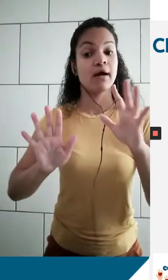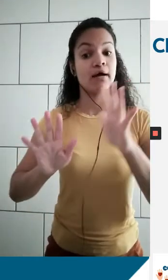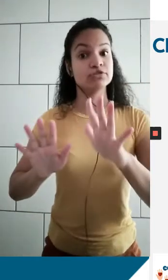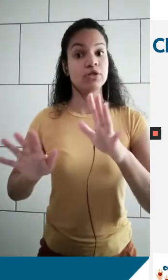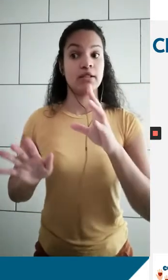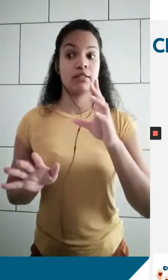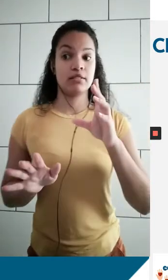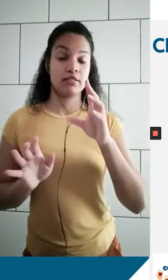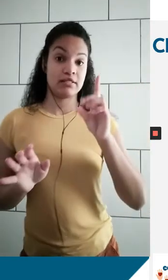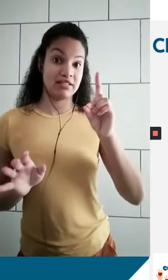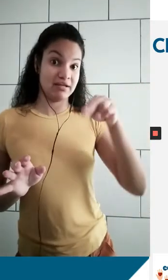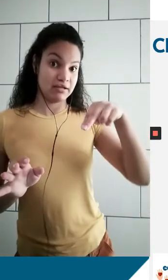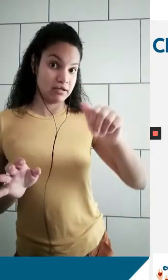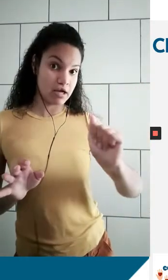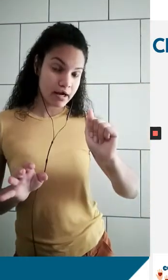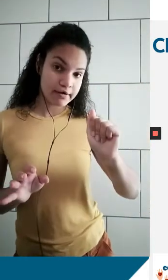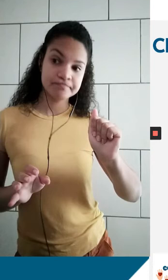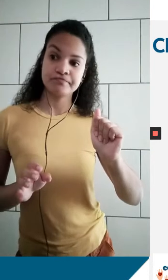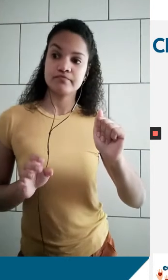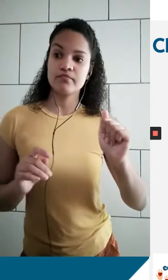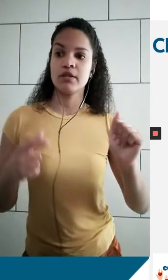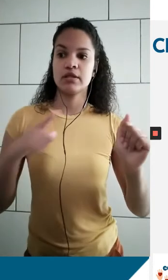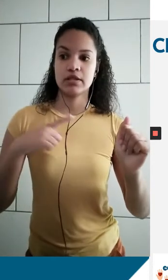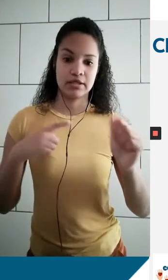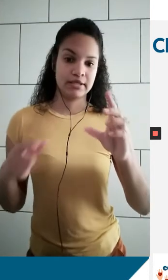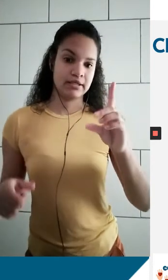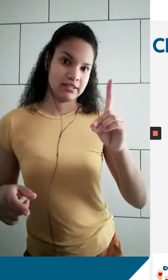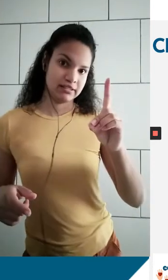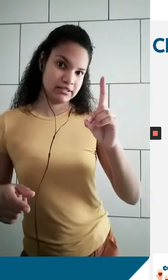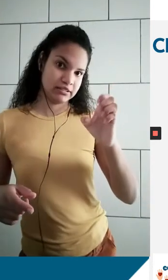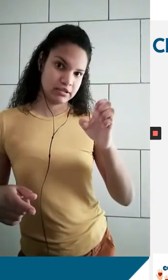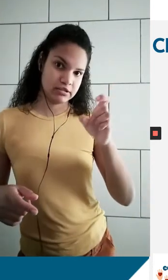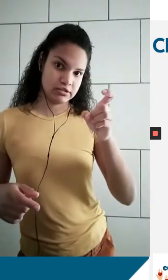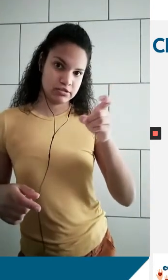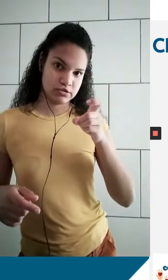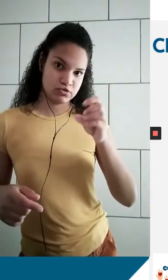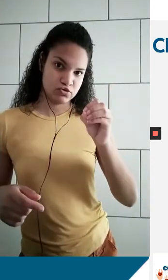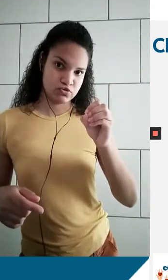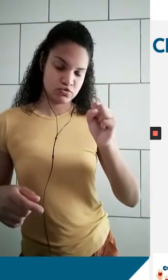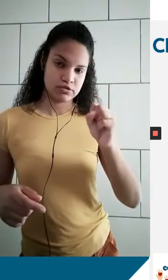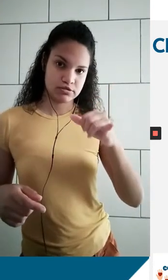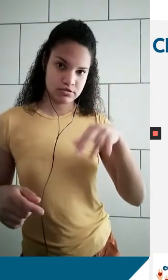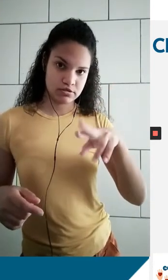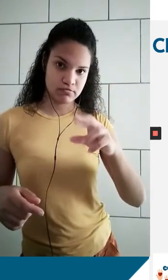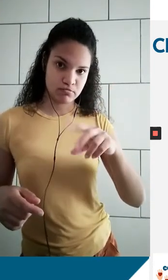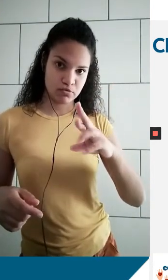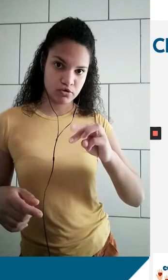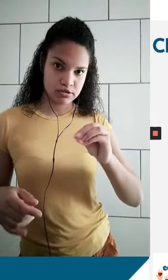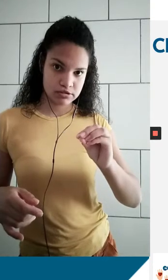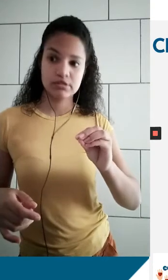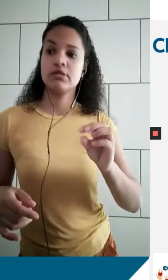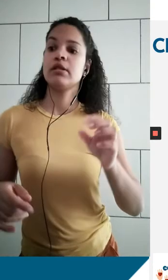no DNA a gente já viu que, além de ser a desoxirribose, ao invés da ribose, temos uma